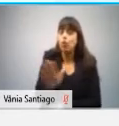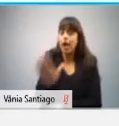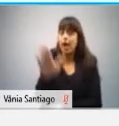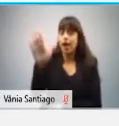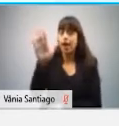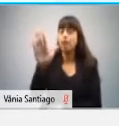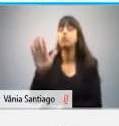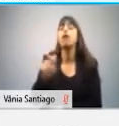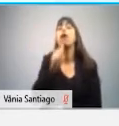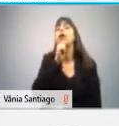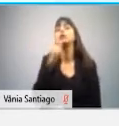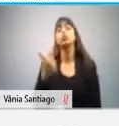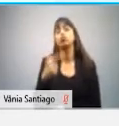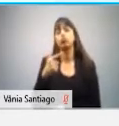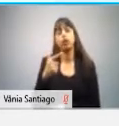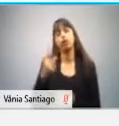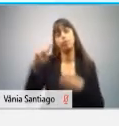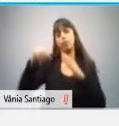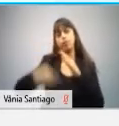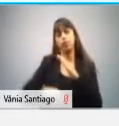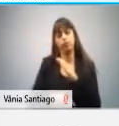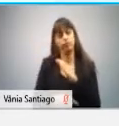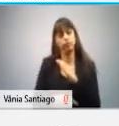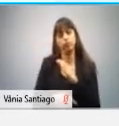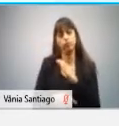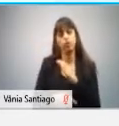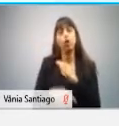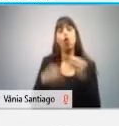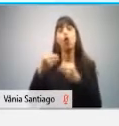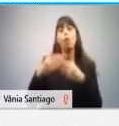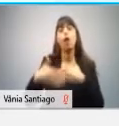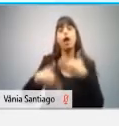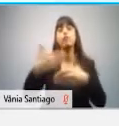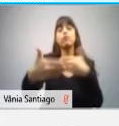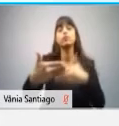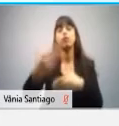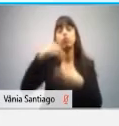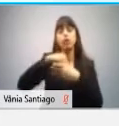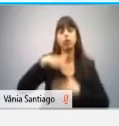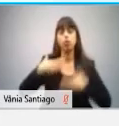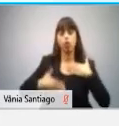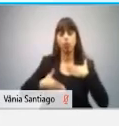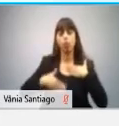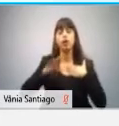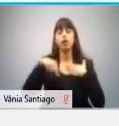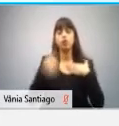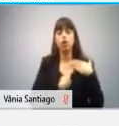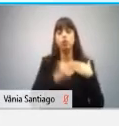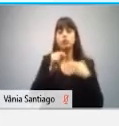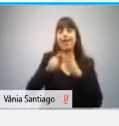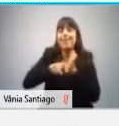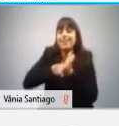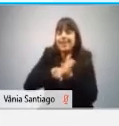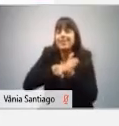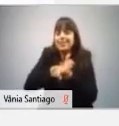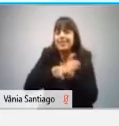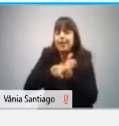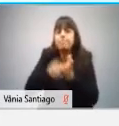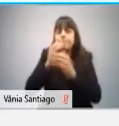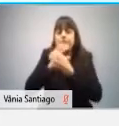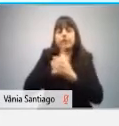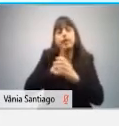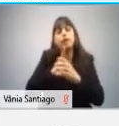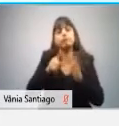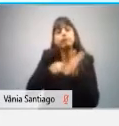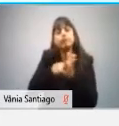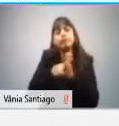ainda o conhecimento aprofundado sobre a sua evolução, então, frequentemente, a gente ainda lança a mão de novos exames cada vez mais caros e ainda